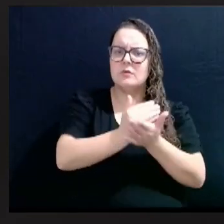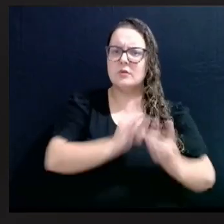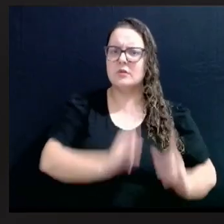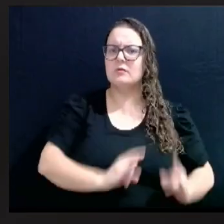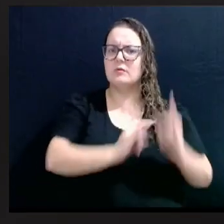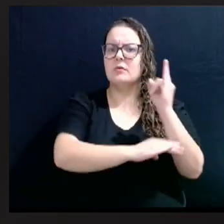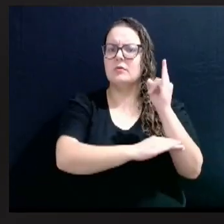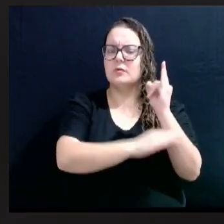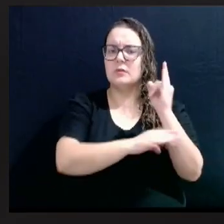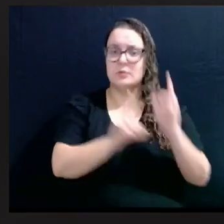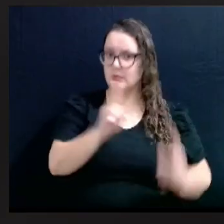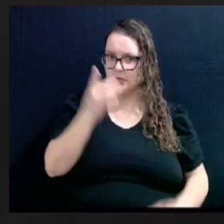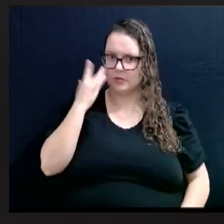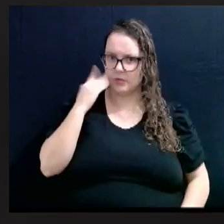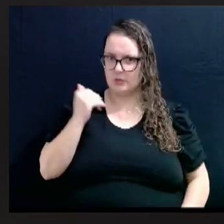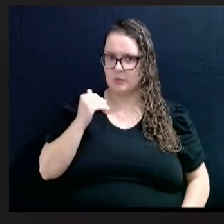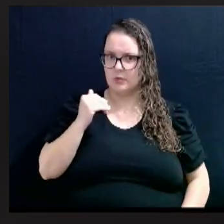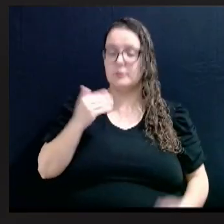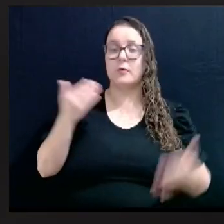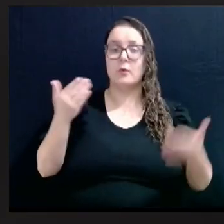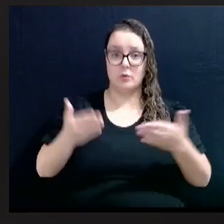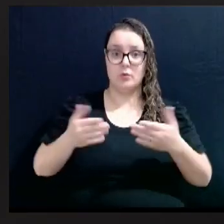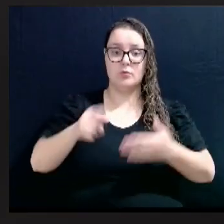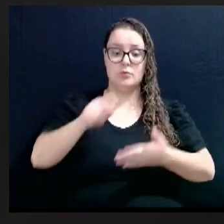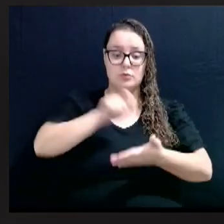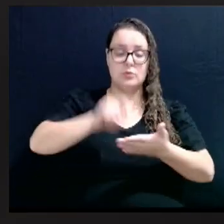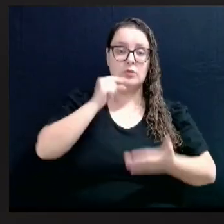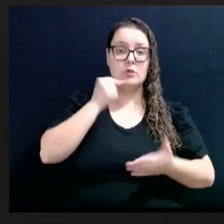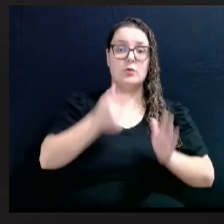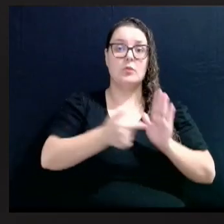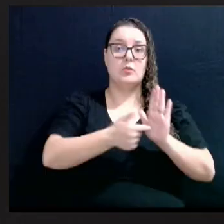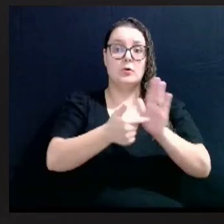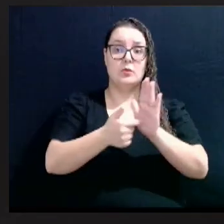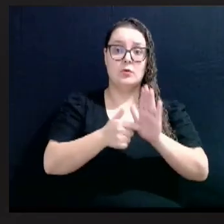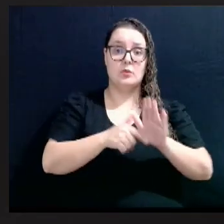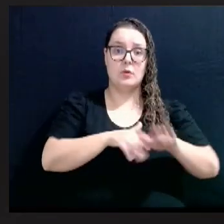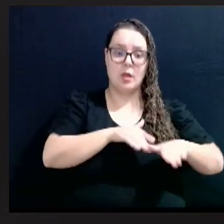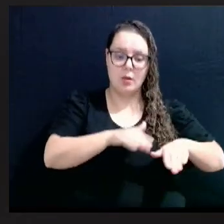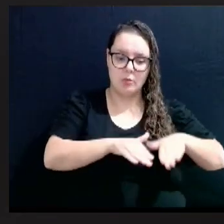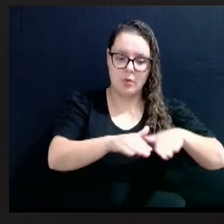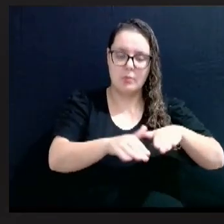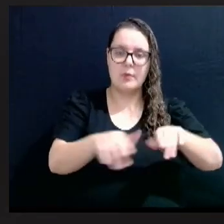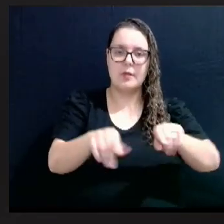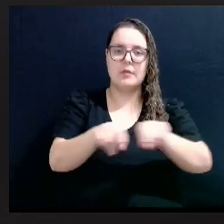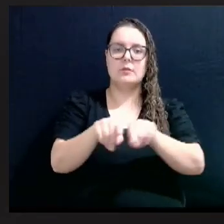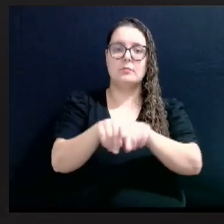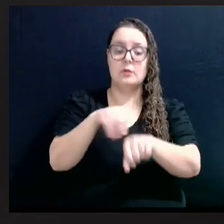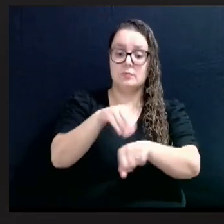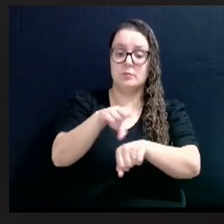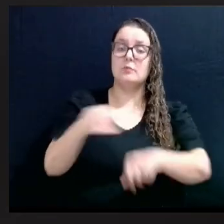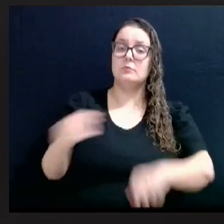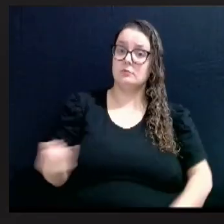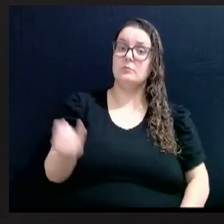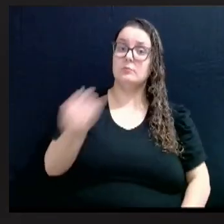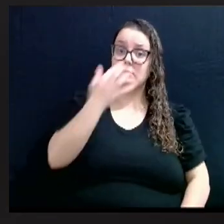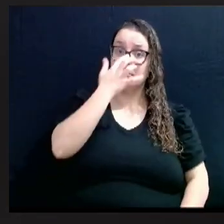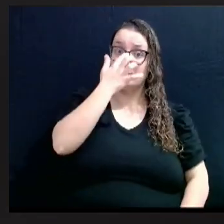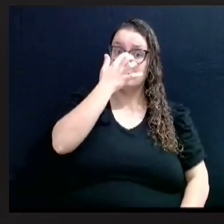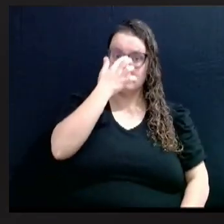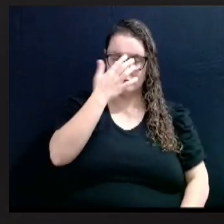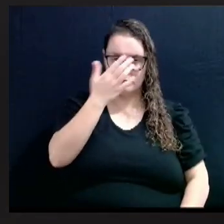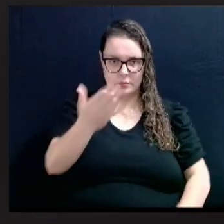sabem? Hoje, no nosso quadro, vamos te mostrar os passos e também dar dicas importantes para você que está em